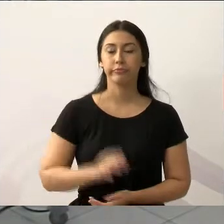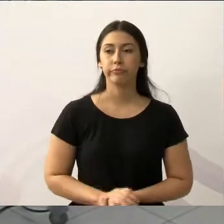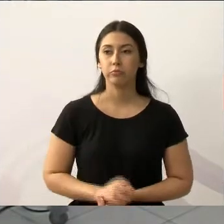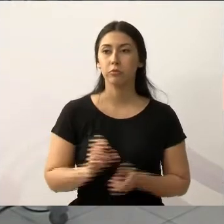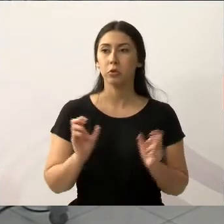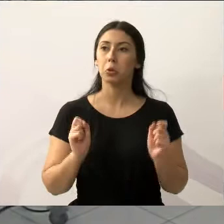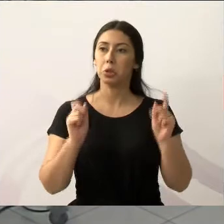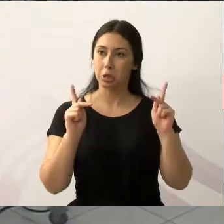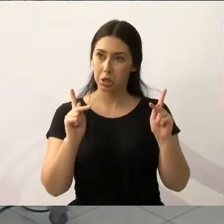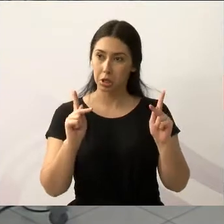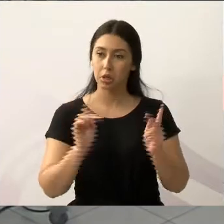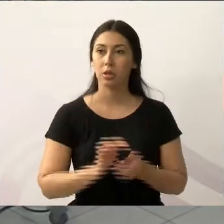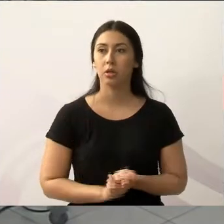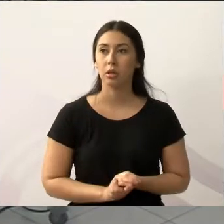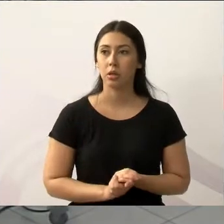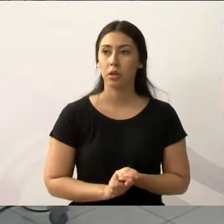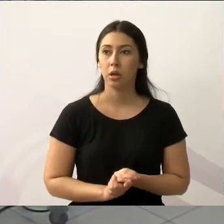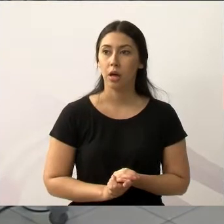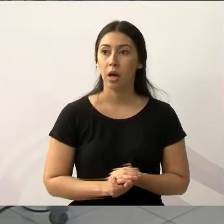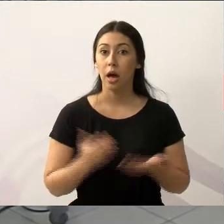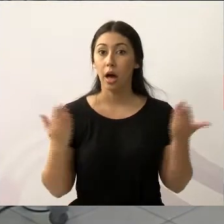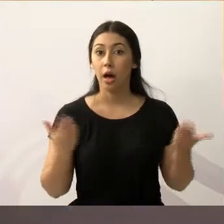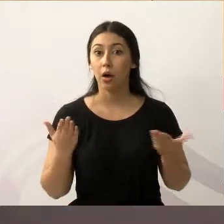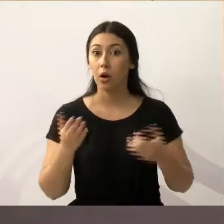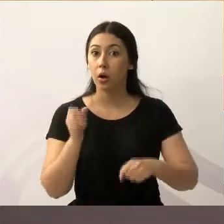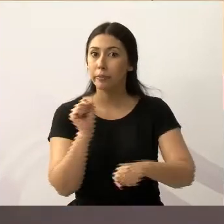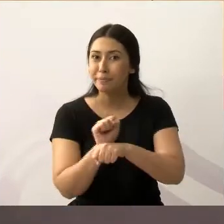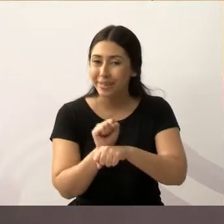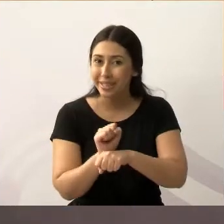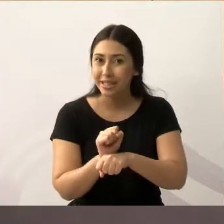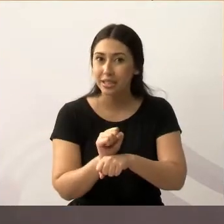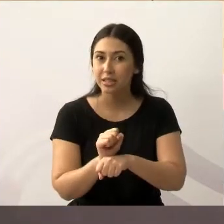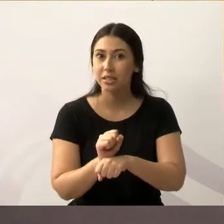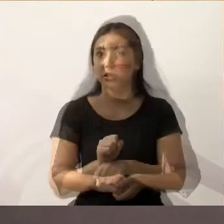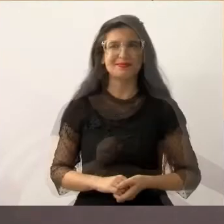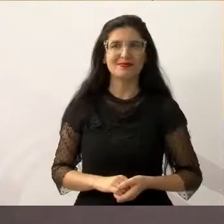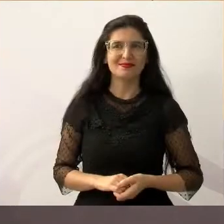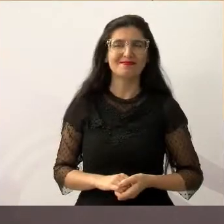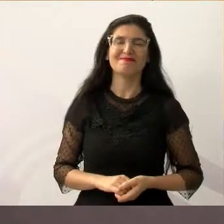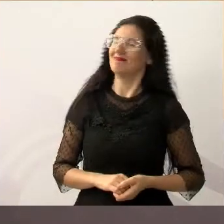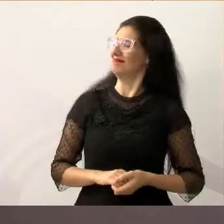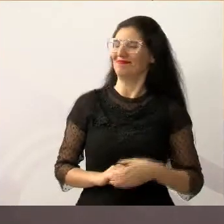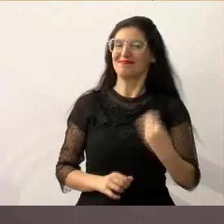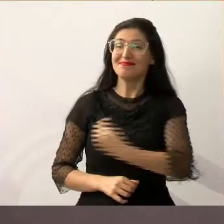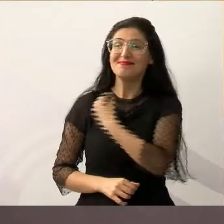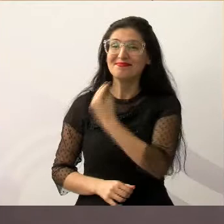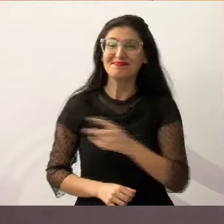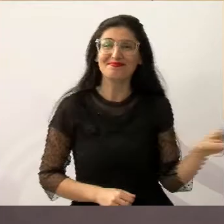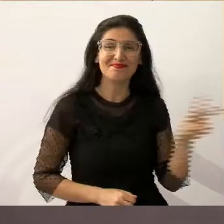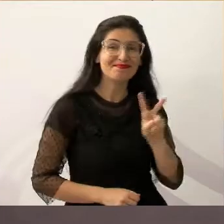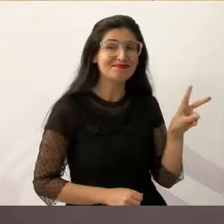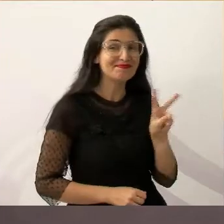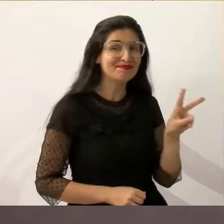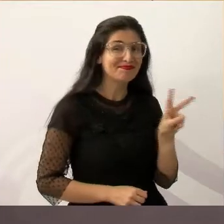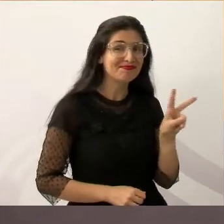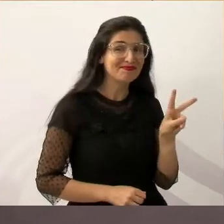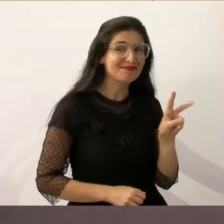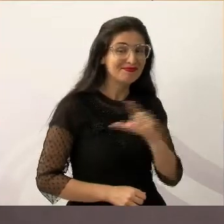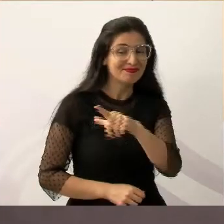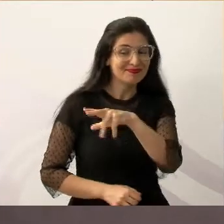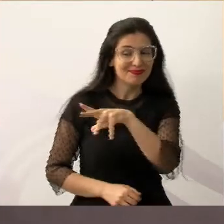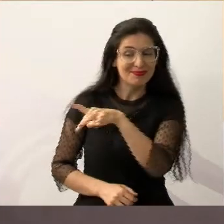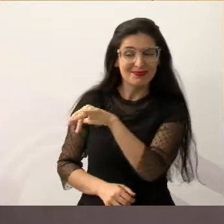Ok. Estamos suspendendo, então, a sessão por alguns minutos. Obrigado, senhor presidente. Estão presentes os vereadores